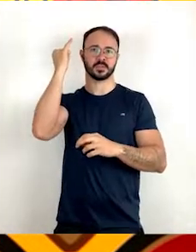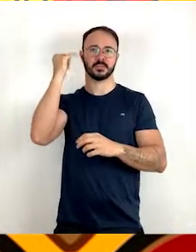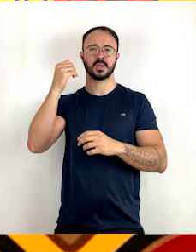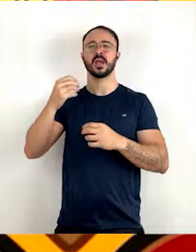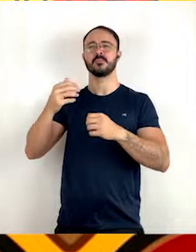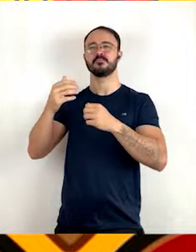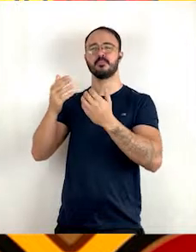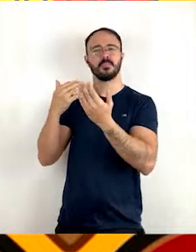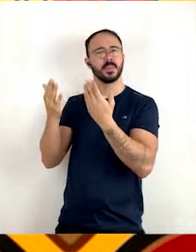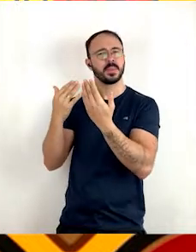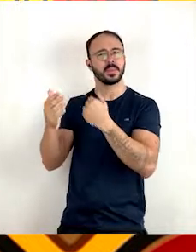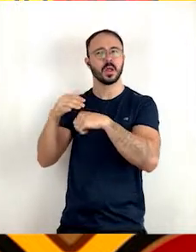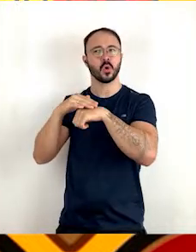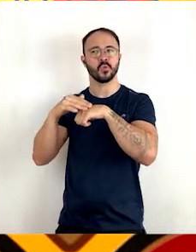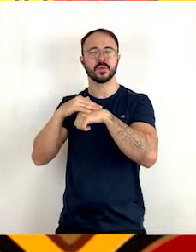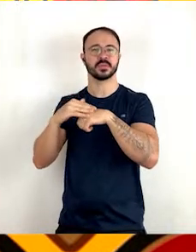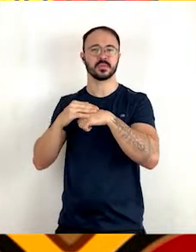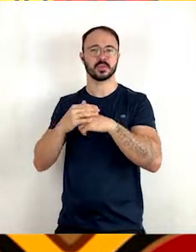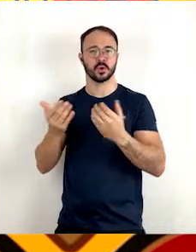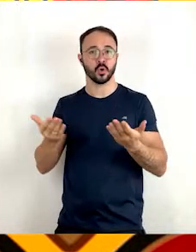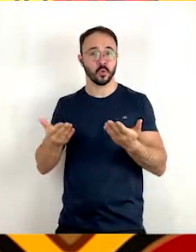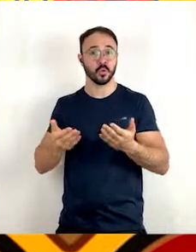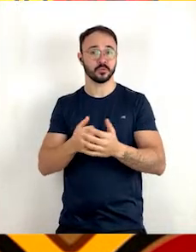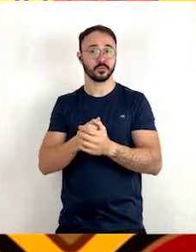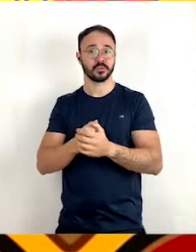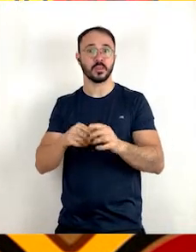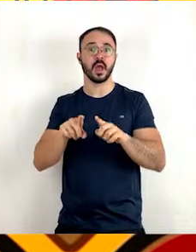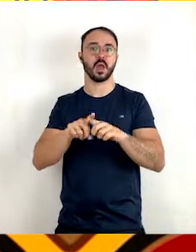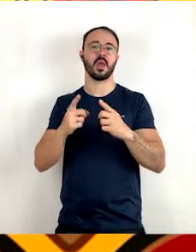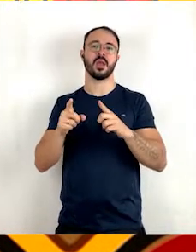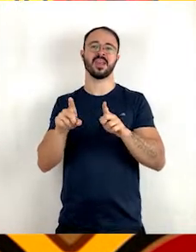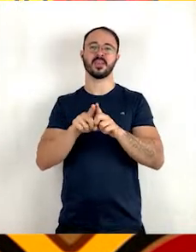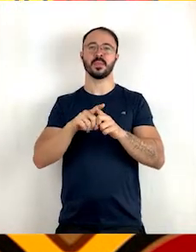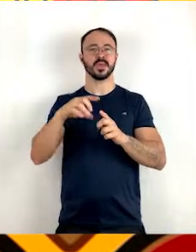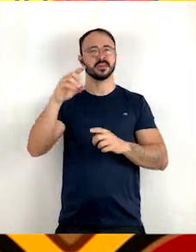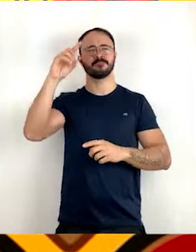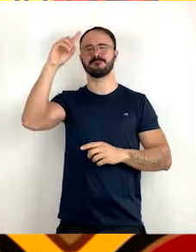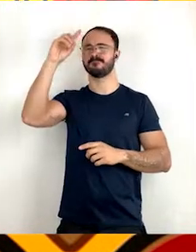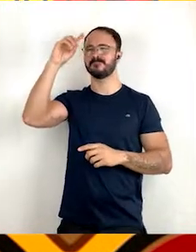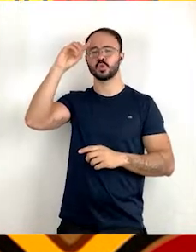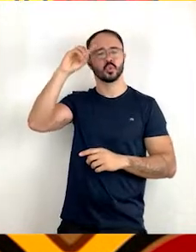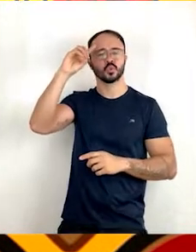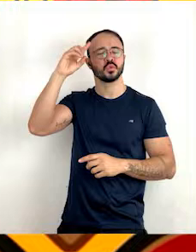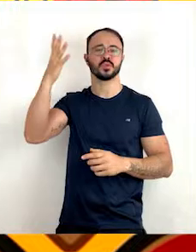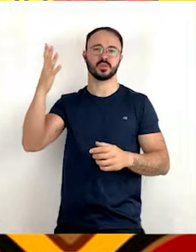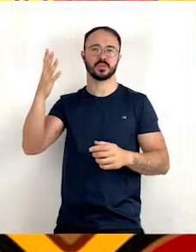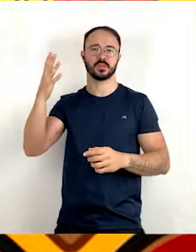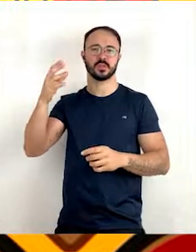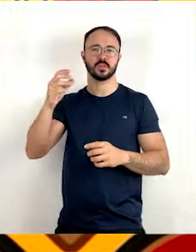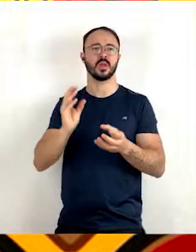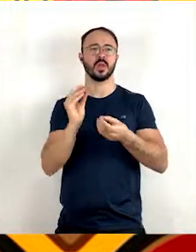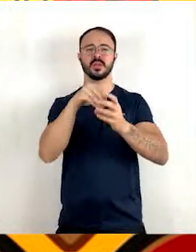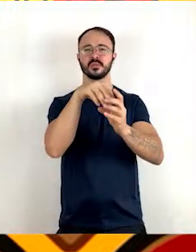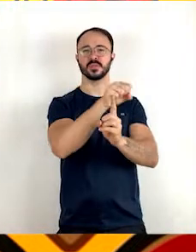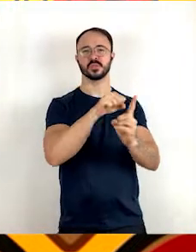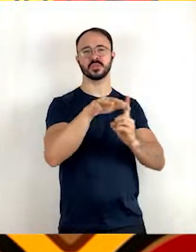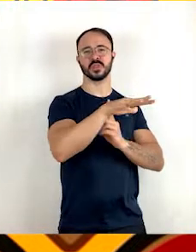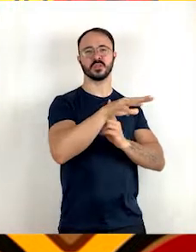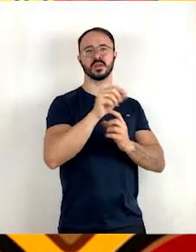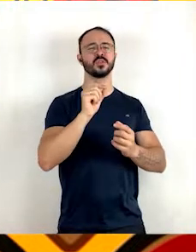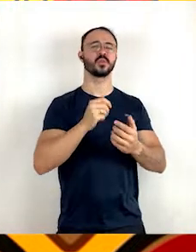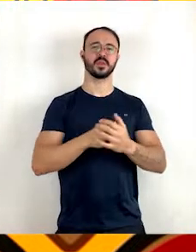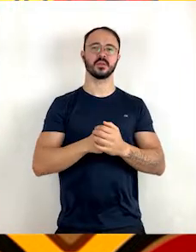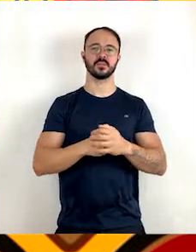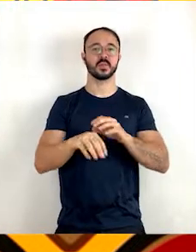se debater nesse dia e não simplesmente nesse dia mas em todo o percurso da nossa sociedade